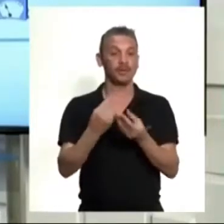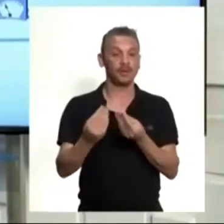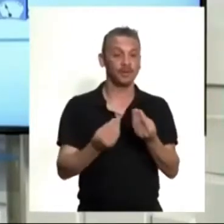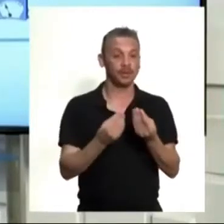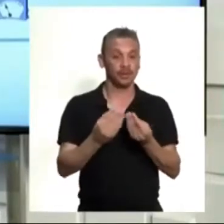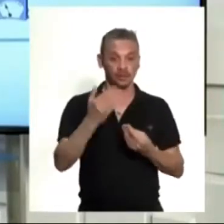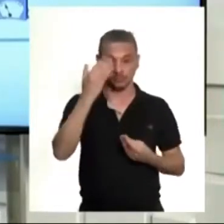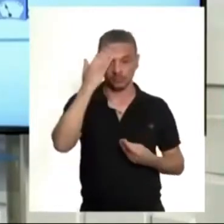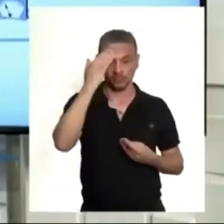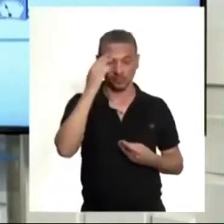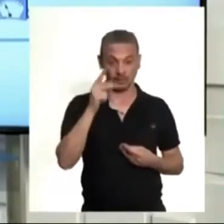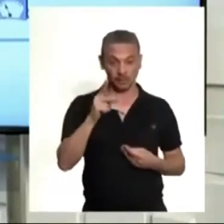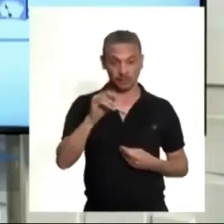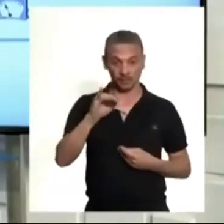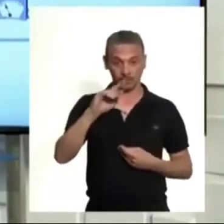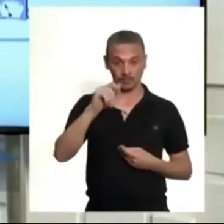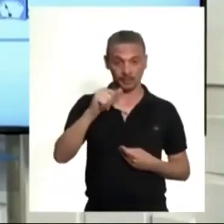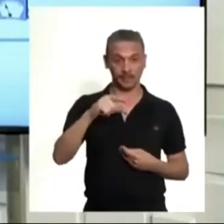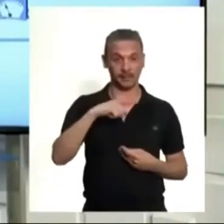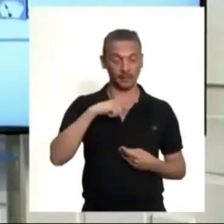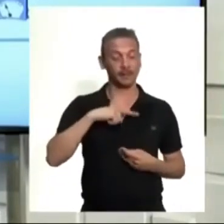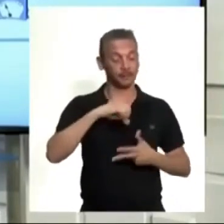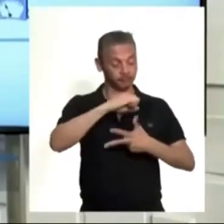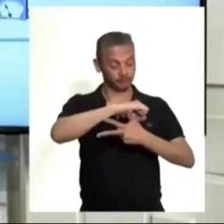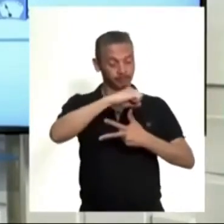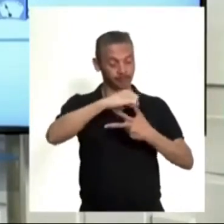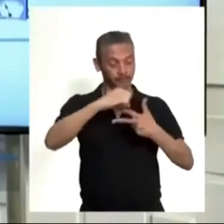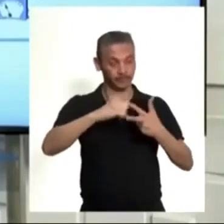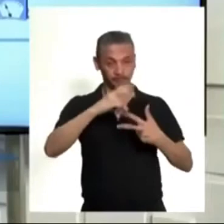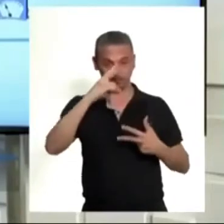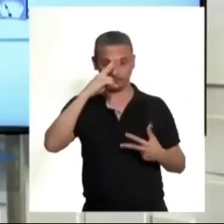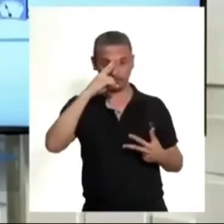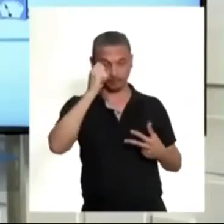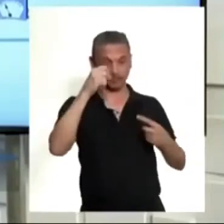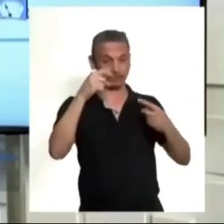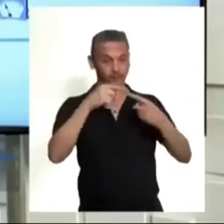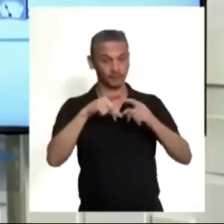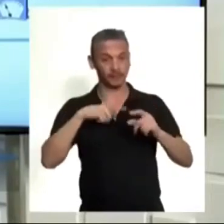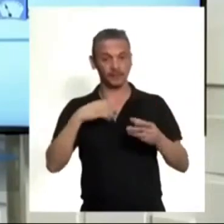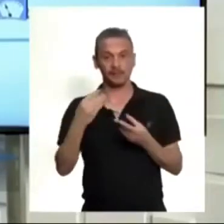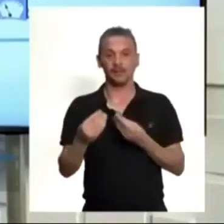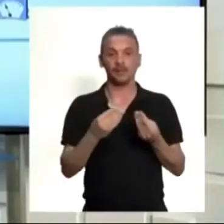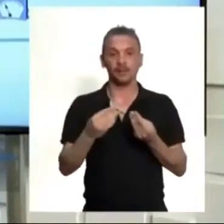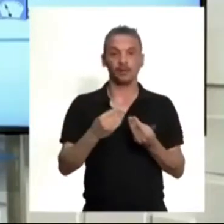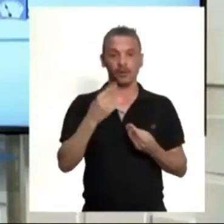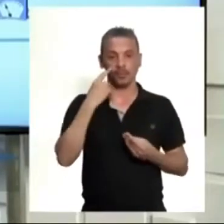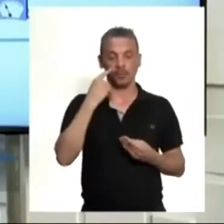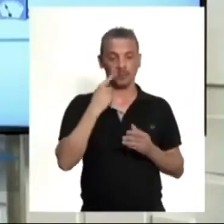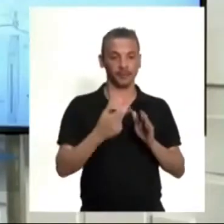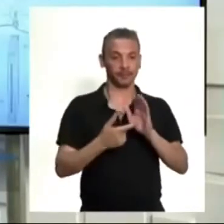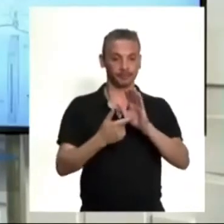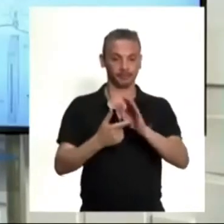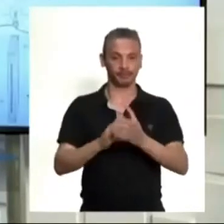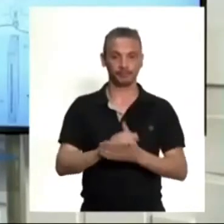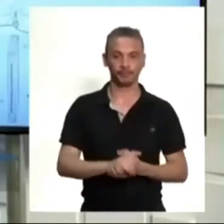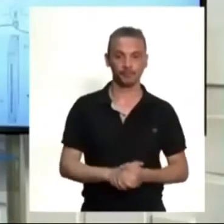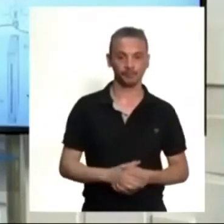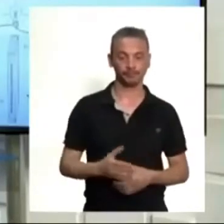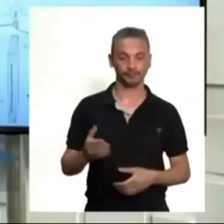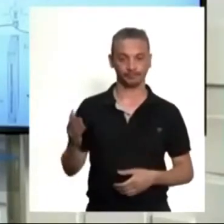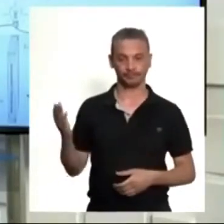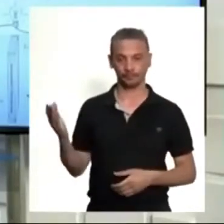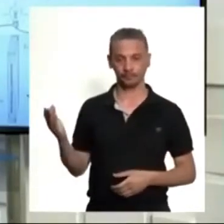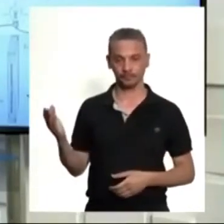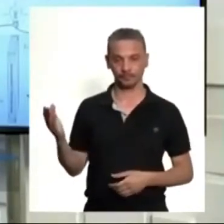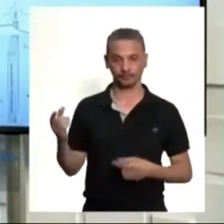pilhas, assim, de uma maneira bem intensa, viu, gente? Bem intensa, bem inusitada, assim. Você fala, como é que aparecem essas questões? Olha só, essa é